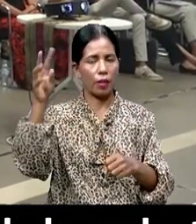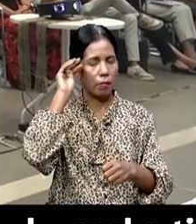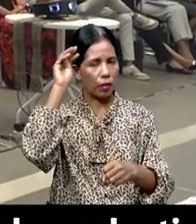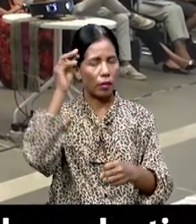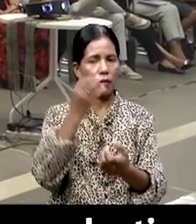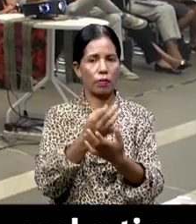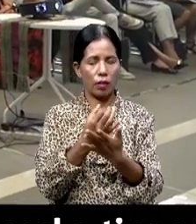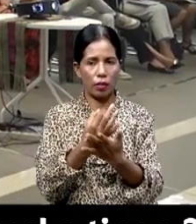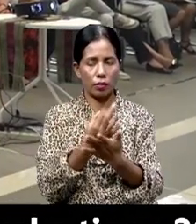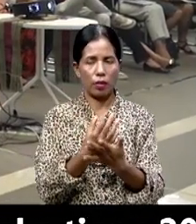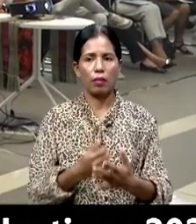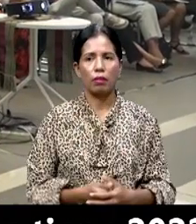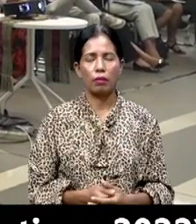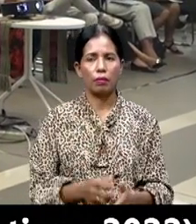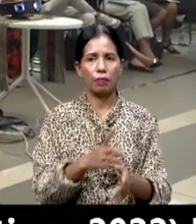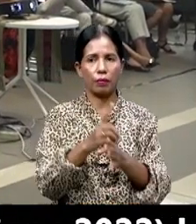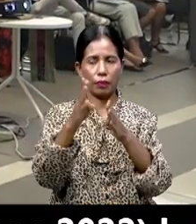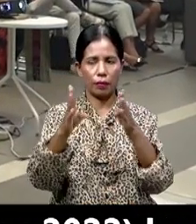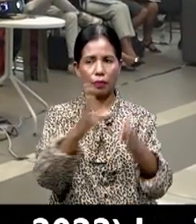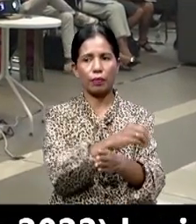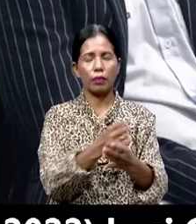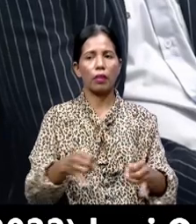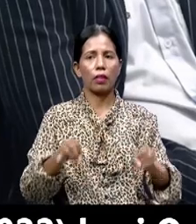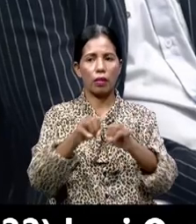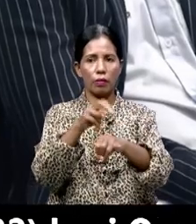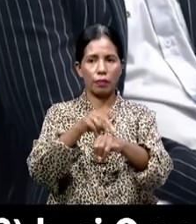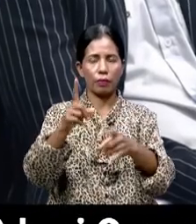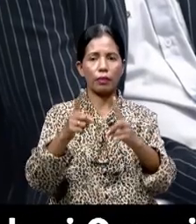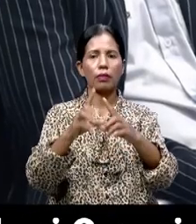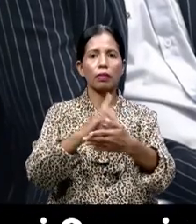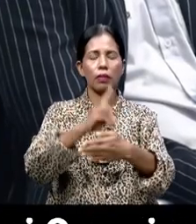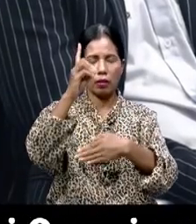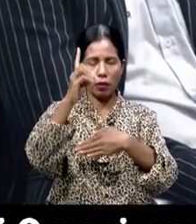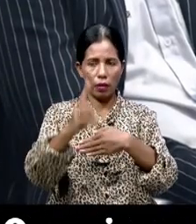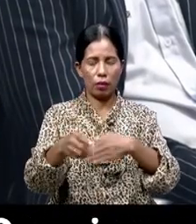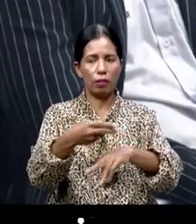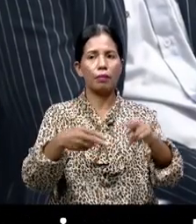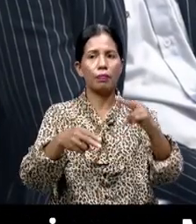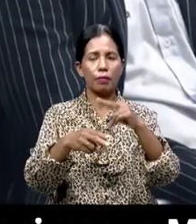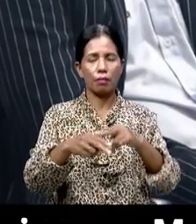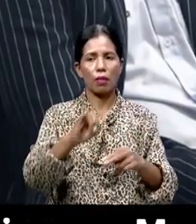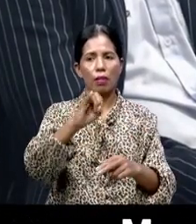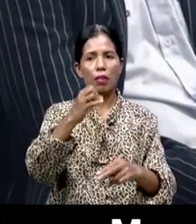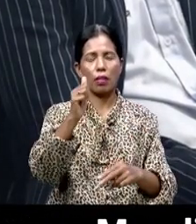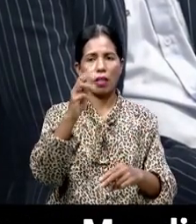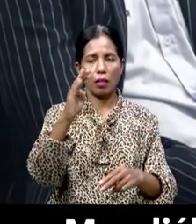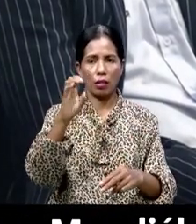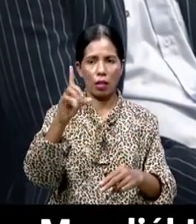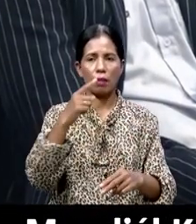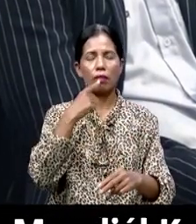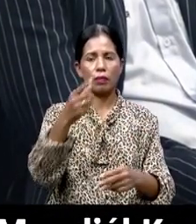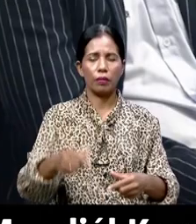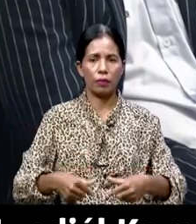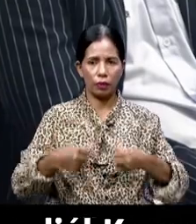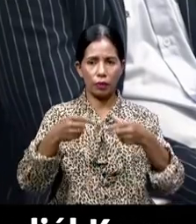Finanças Saitara Clarão Quintanei. Diretora Executiva Instituto Nacional de Desenvolvimento de Mão de Obra, Isabel Fernandes de Lima, Teten,